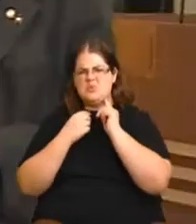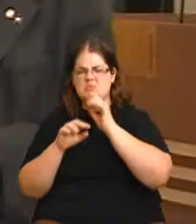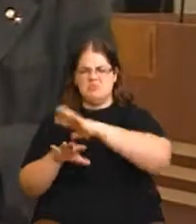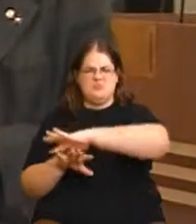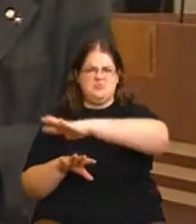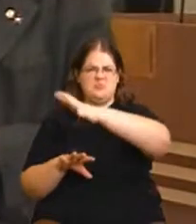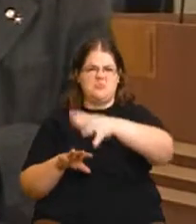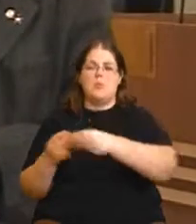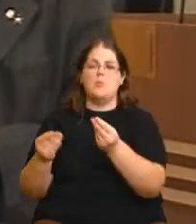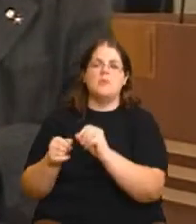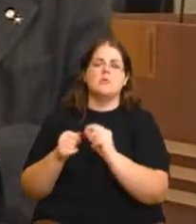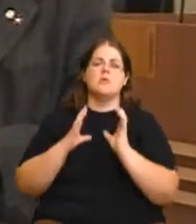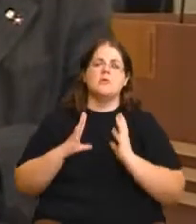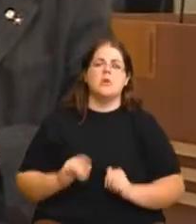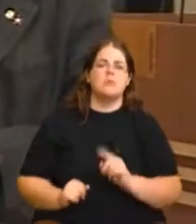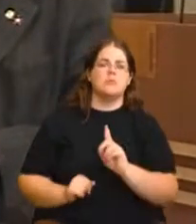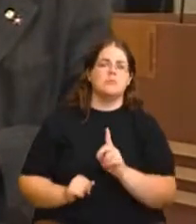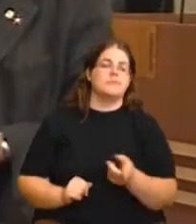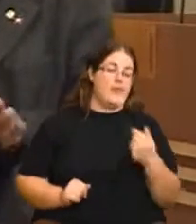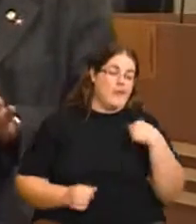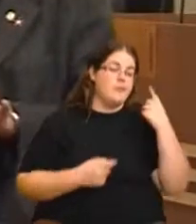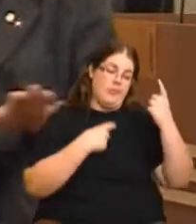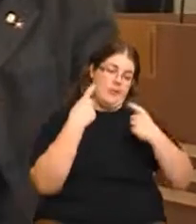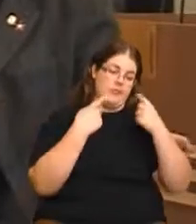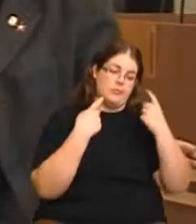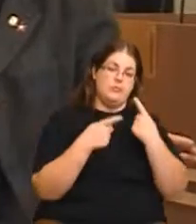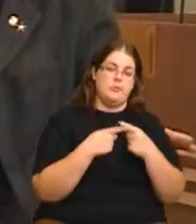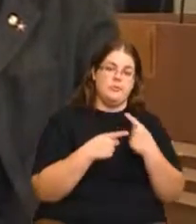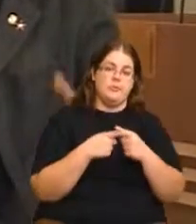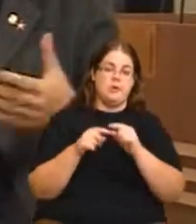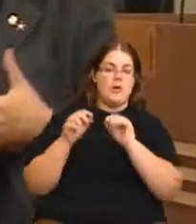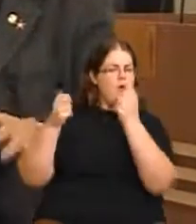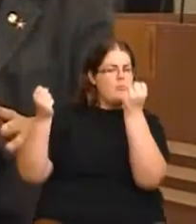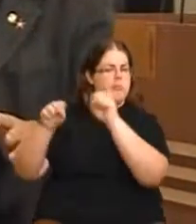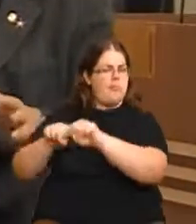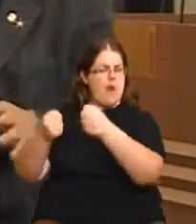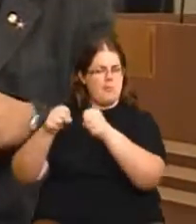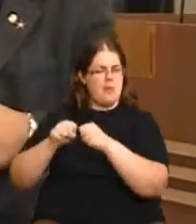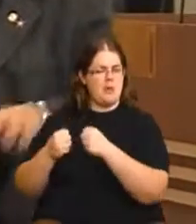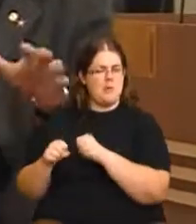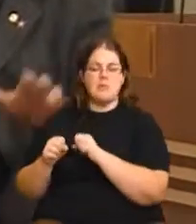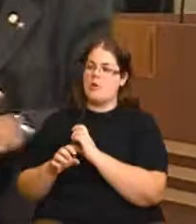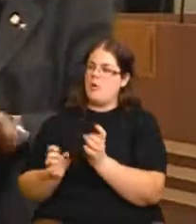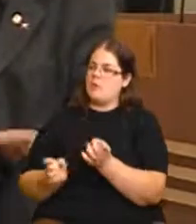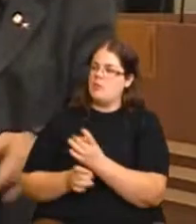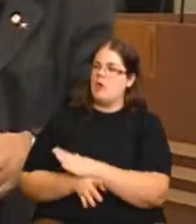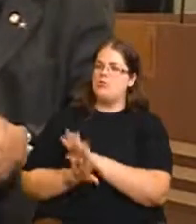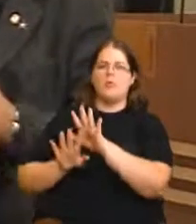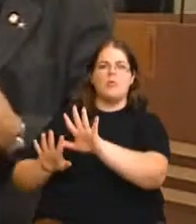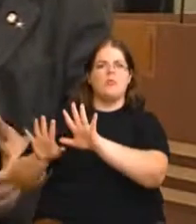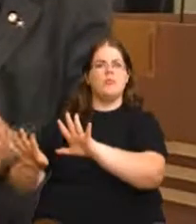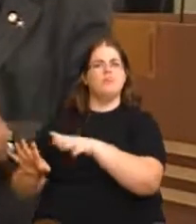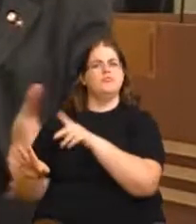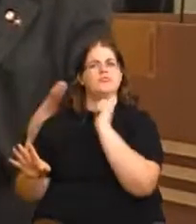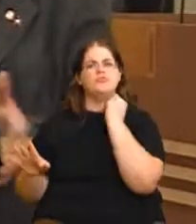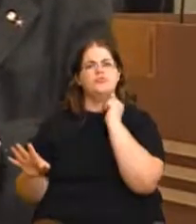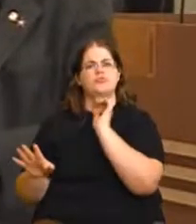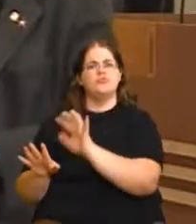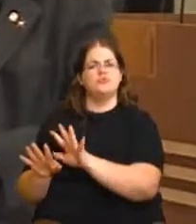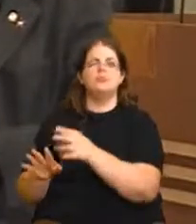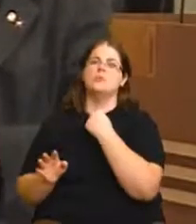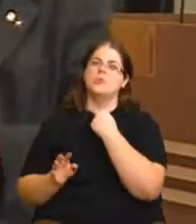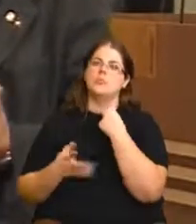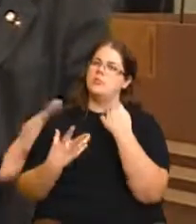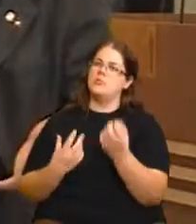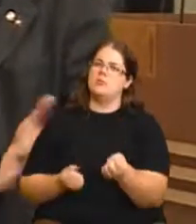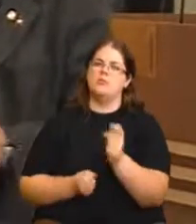Porque... Preocupa muito porque é isso. Tiraram e agora deixa como estão. O problema era tirar. Bom, tiraram e agora fica como está e a gente não pode